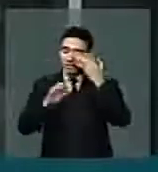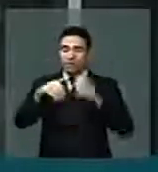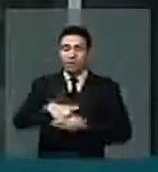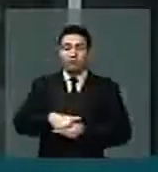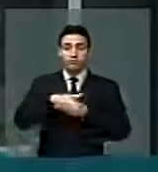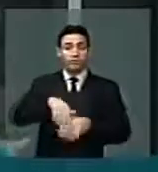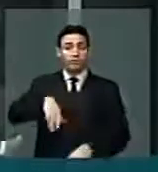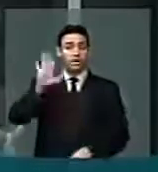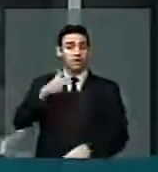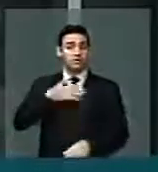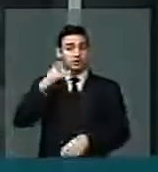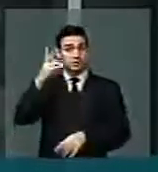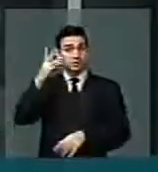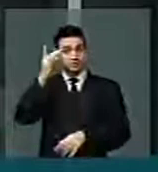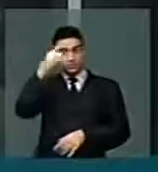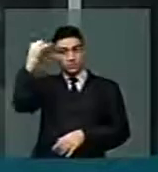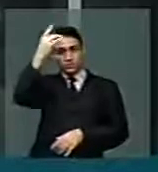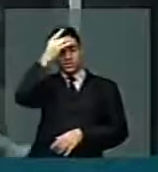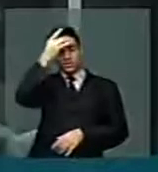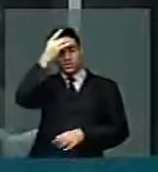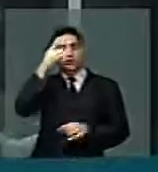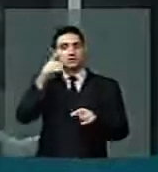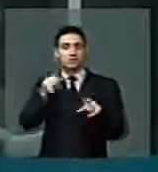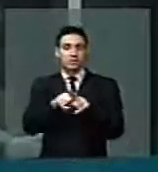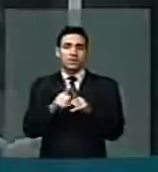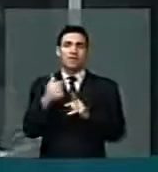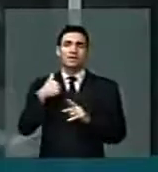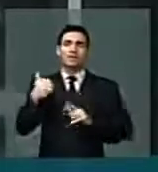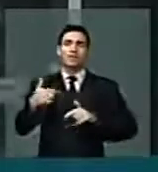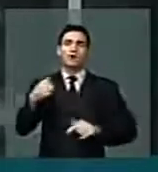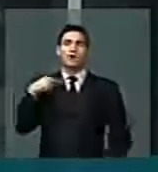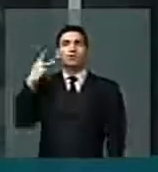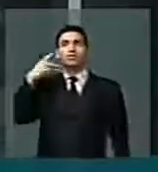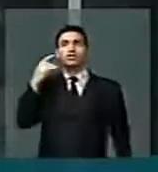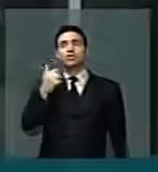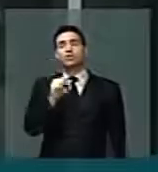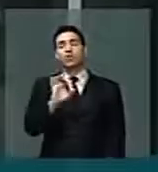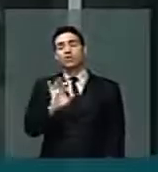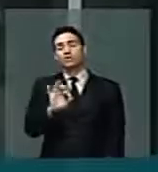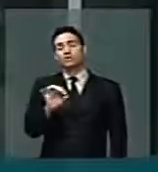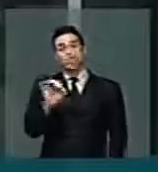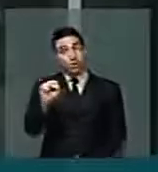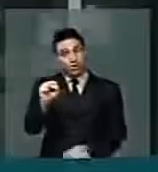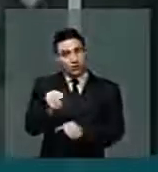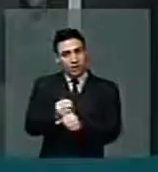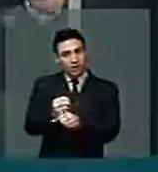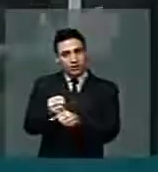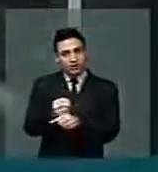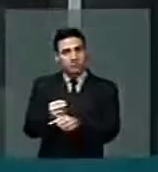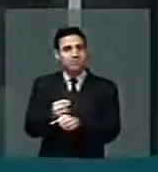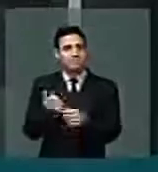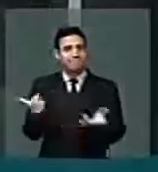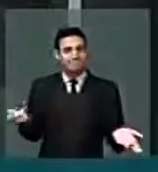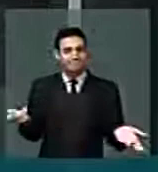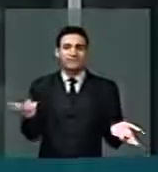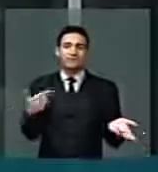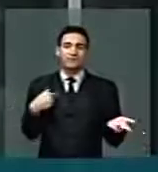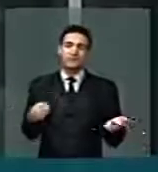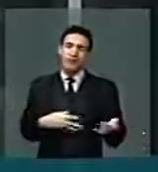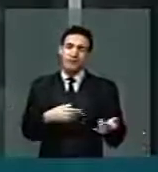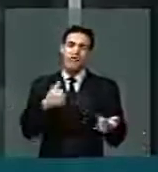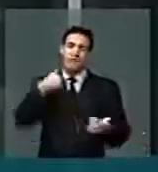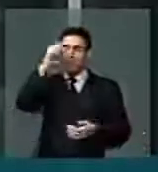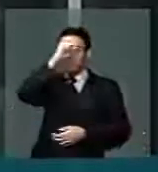Santo. Estou na política de presidente Rosa há 8 anos, somente há 8 anos. Aprendendo muito na dedicação